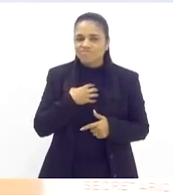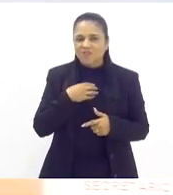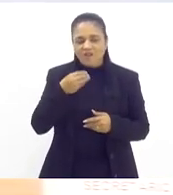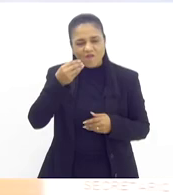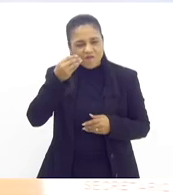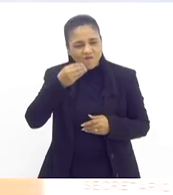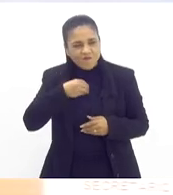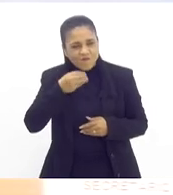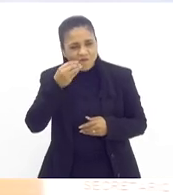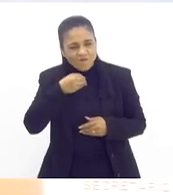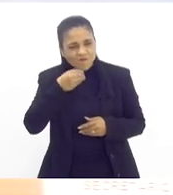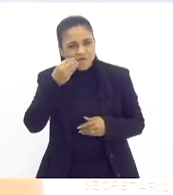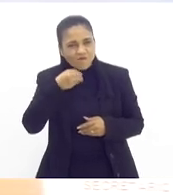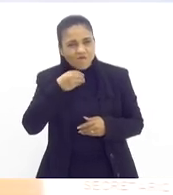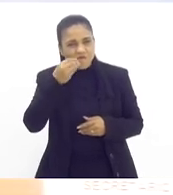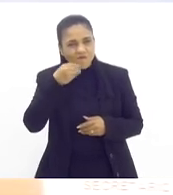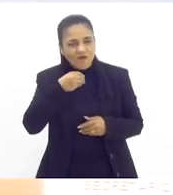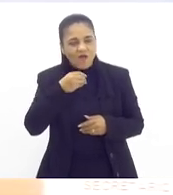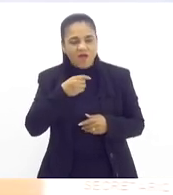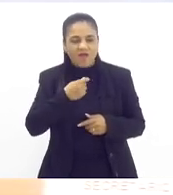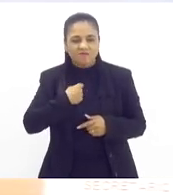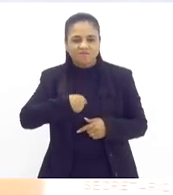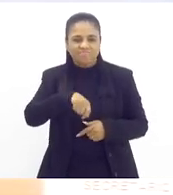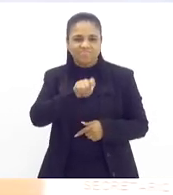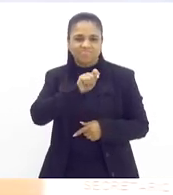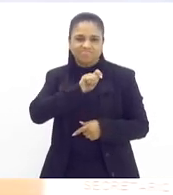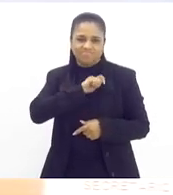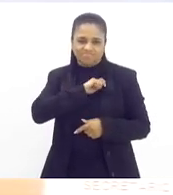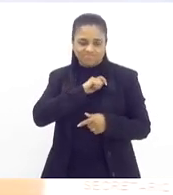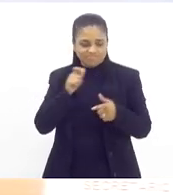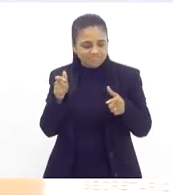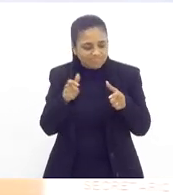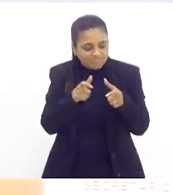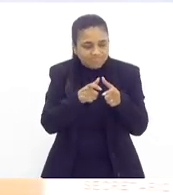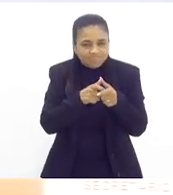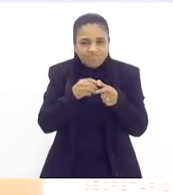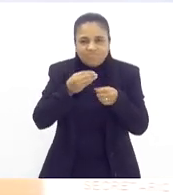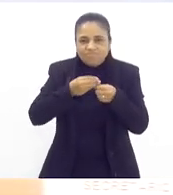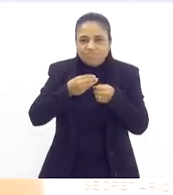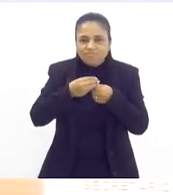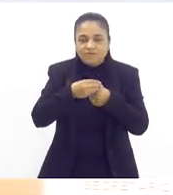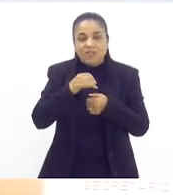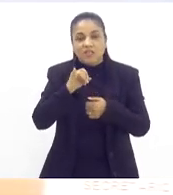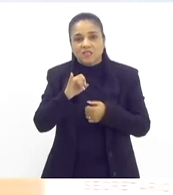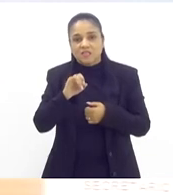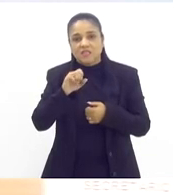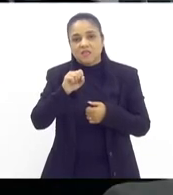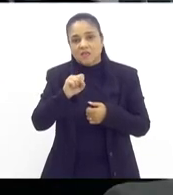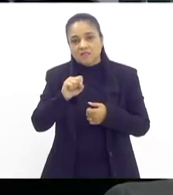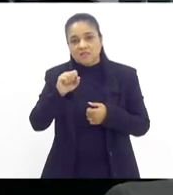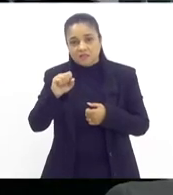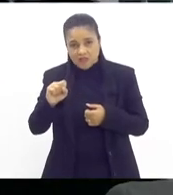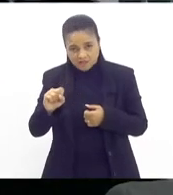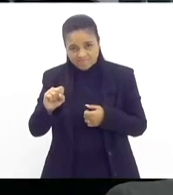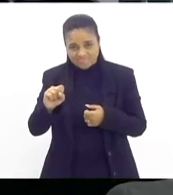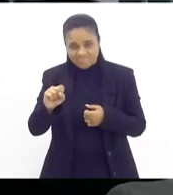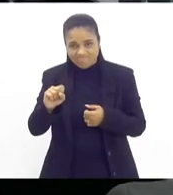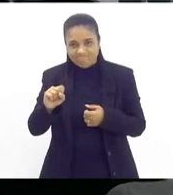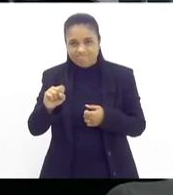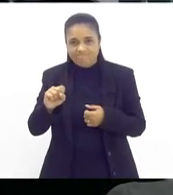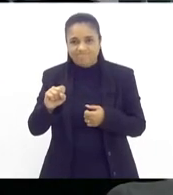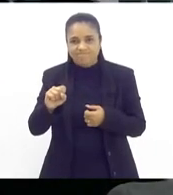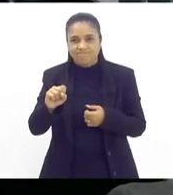fragilidade grande das máquinas de fiscalização dos municípios menores no que diz respeito à ISS. Eu acho